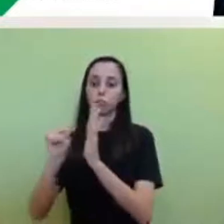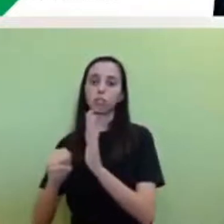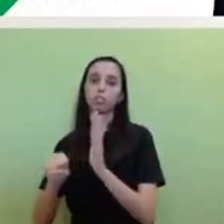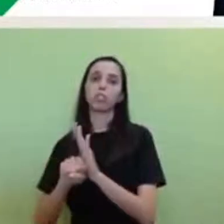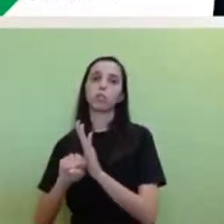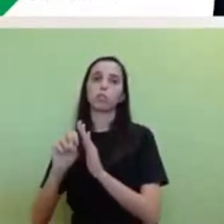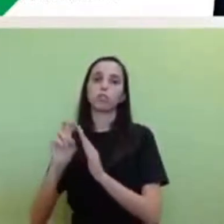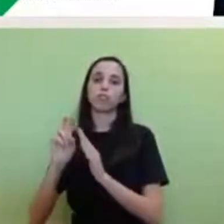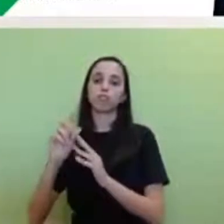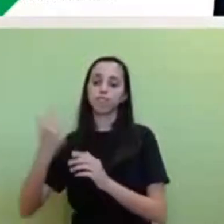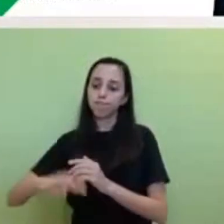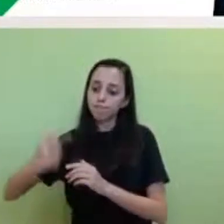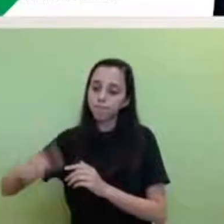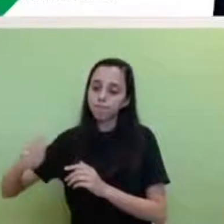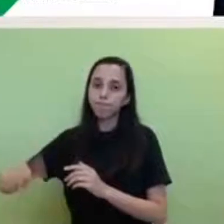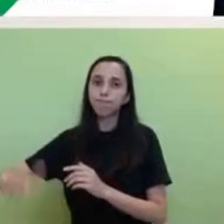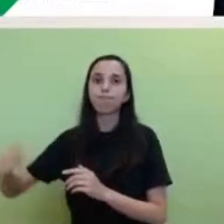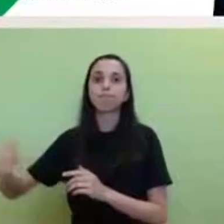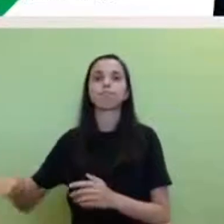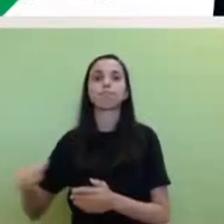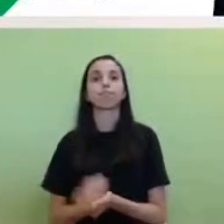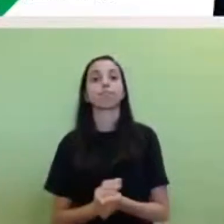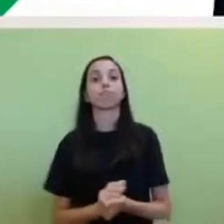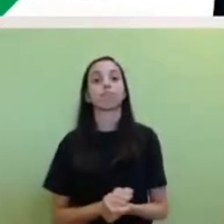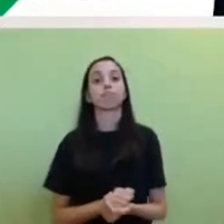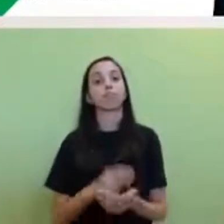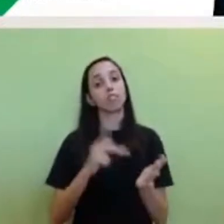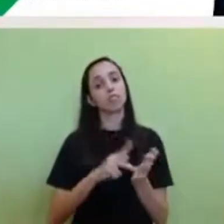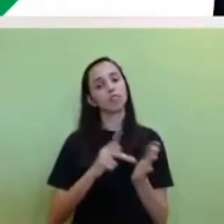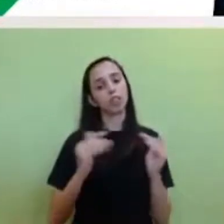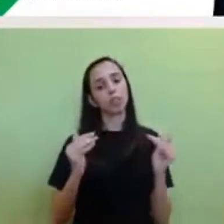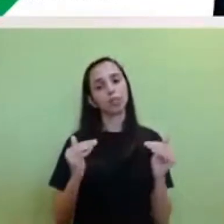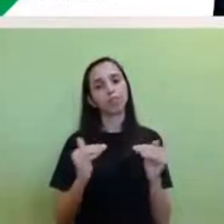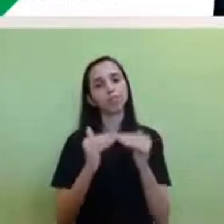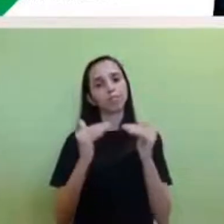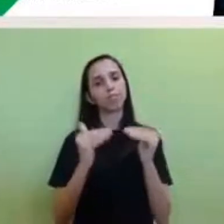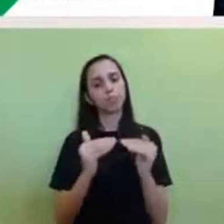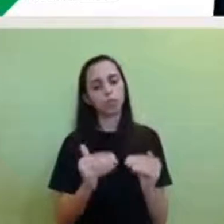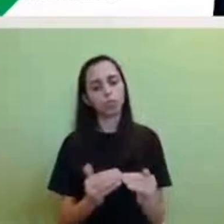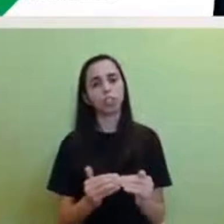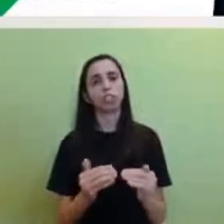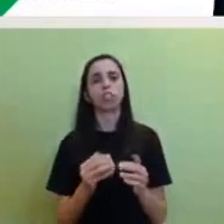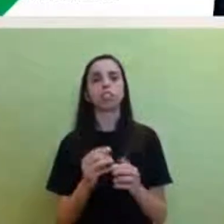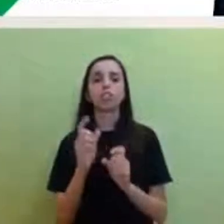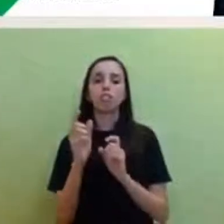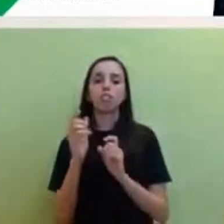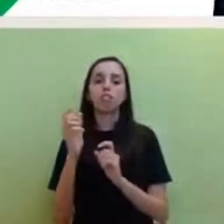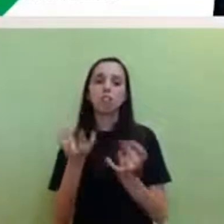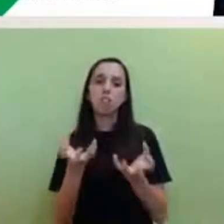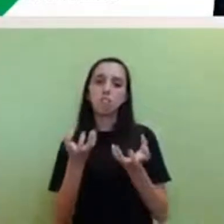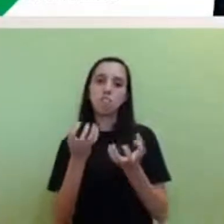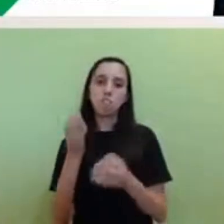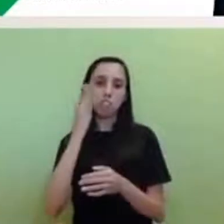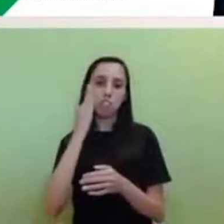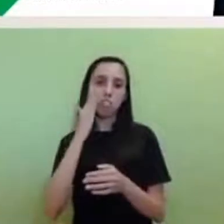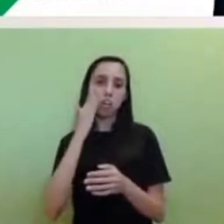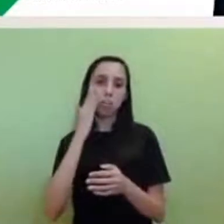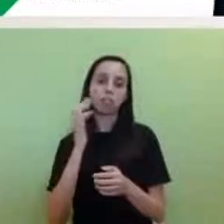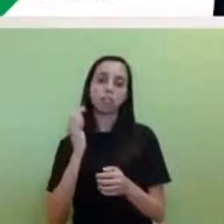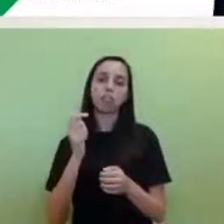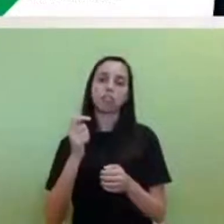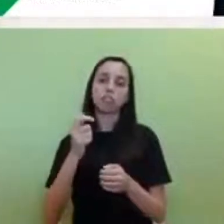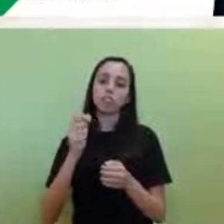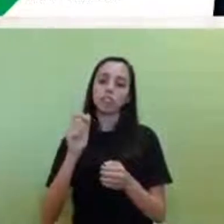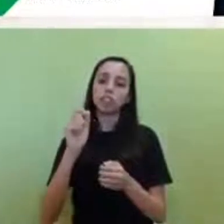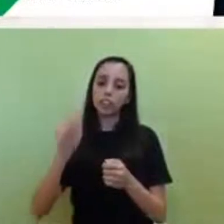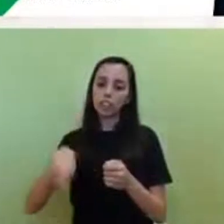frequência. Isso, na verdade, é uma espécie de concordância. Por exemplo, eu quero saber quantas vezes ocorre tal sinal.